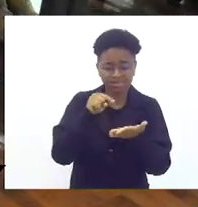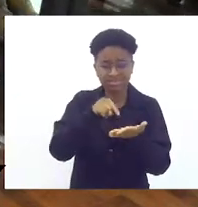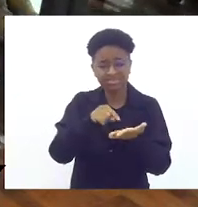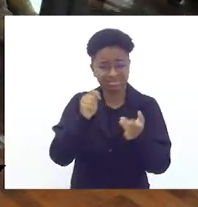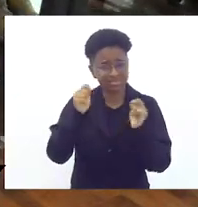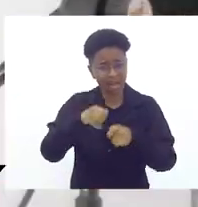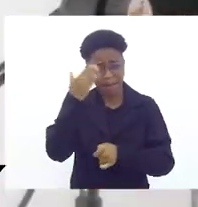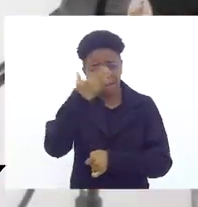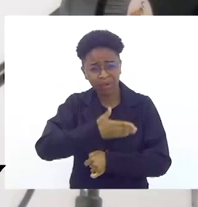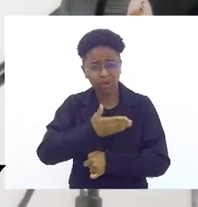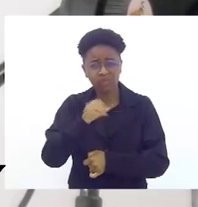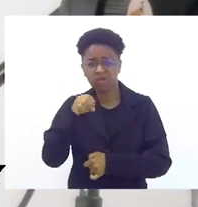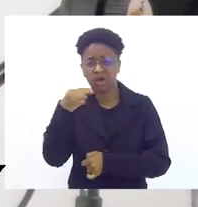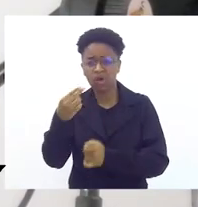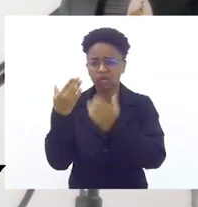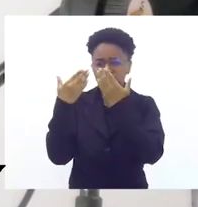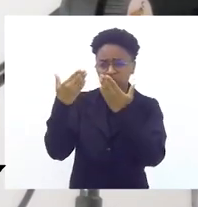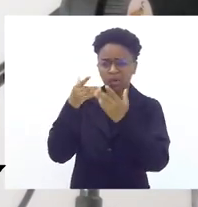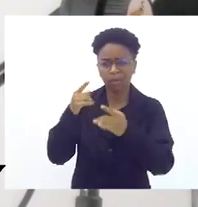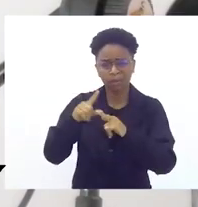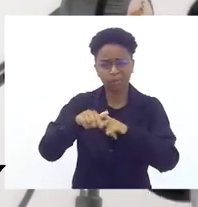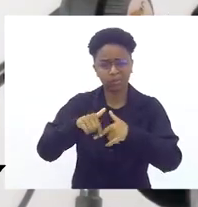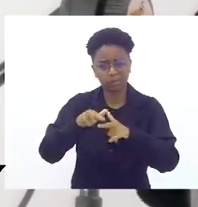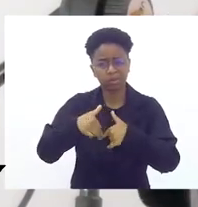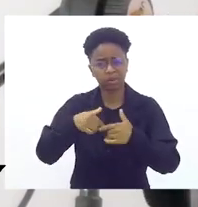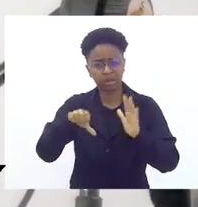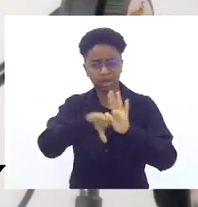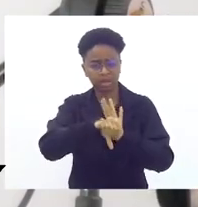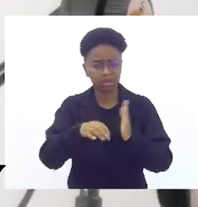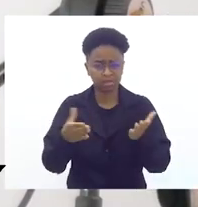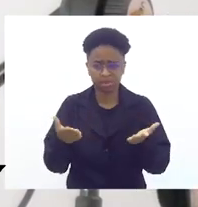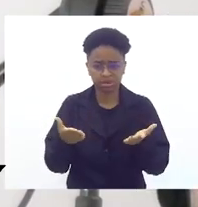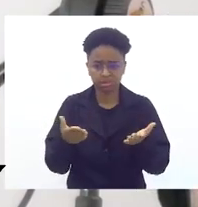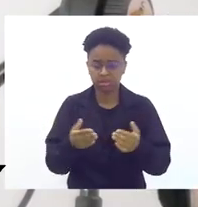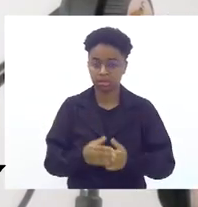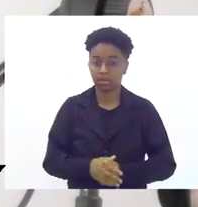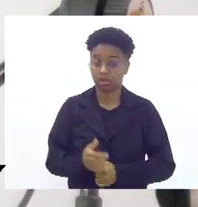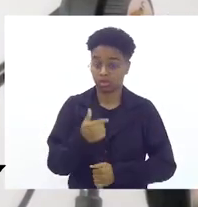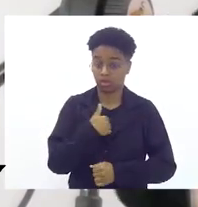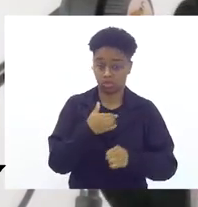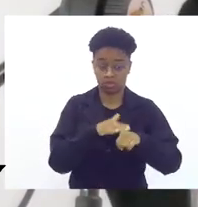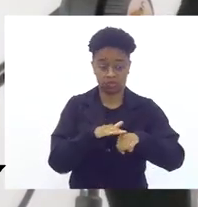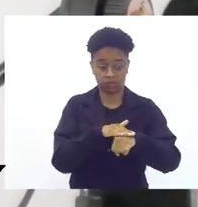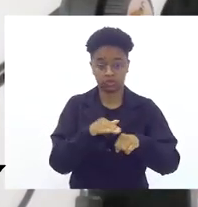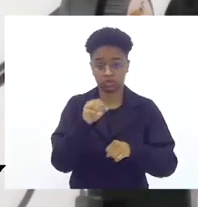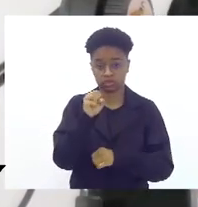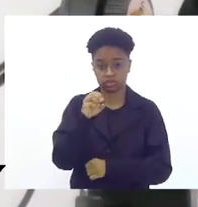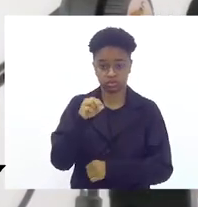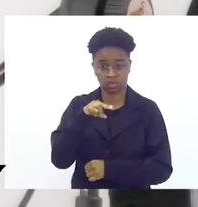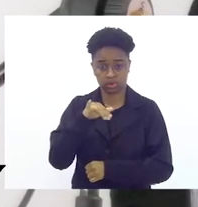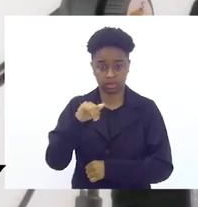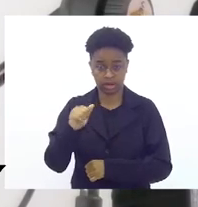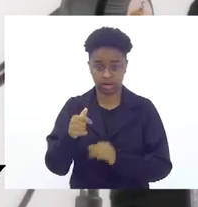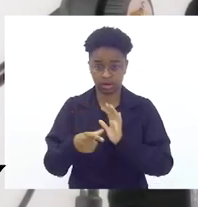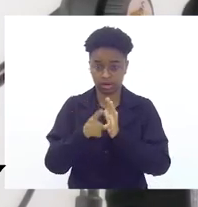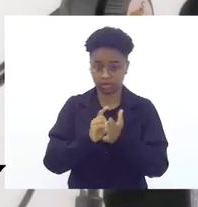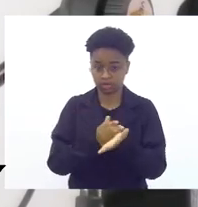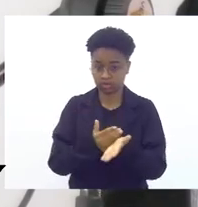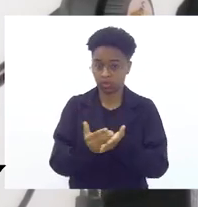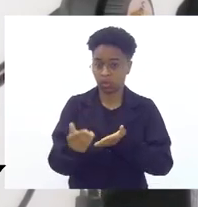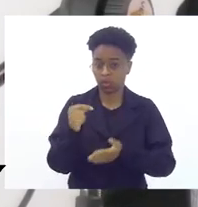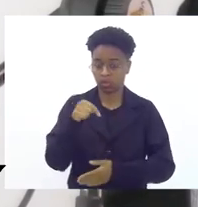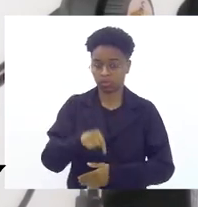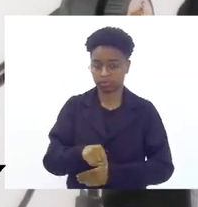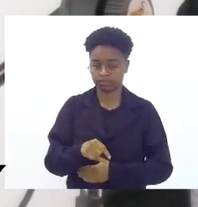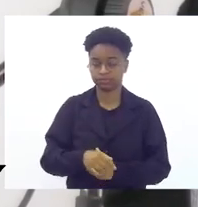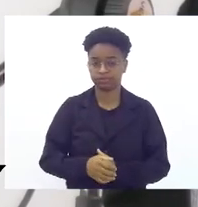ou mesmo de indício de um crime nós temos um caso eu tava conversando com a Sônia antes daqui da nossa da nossa